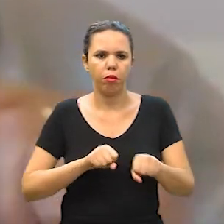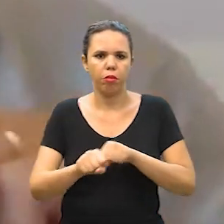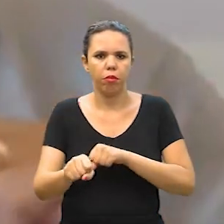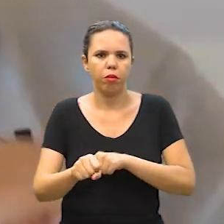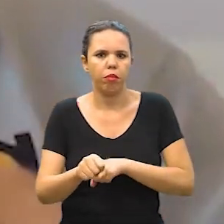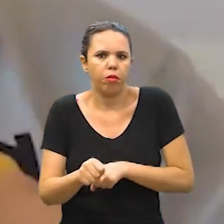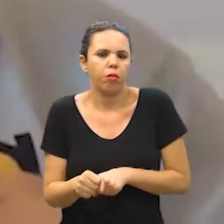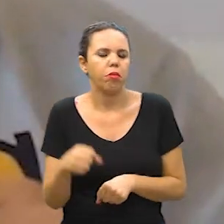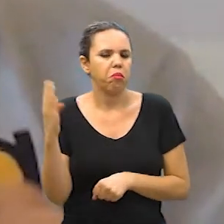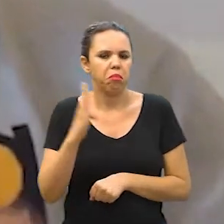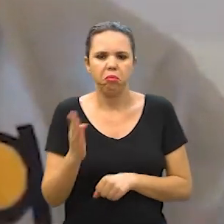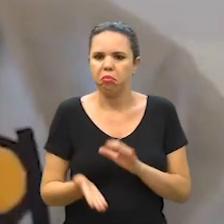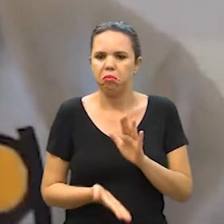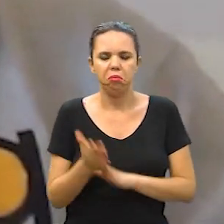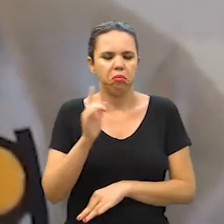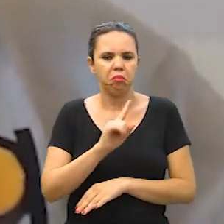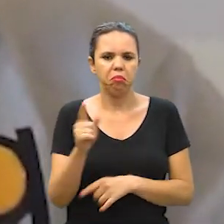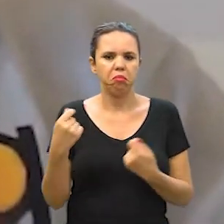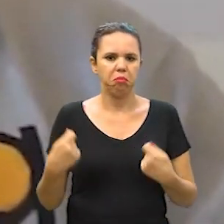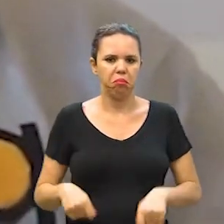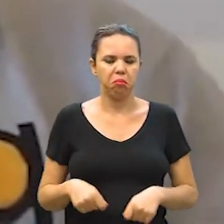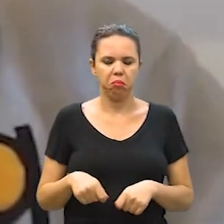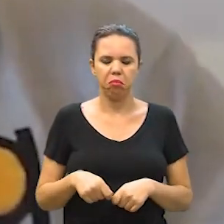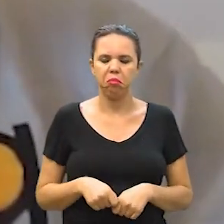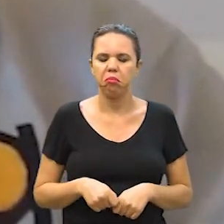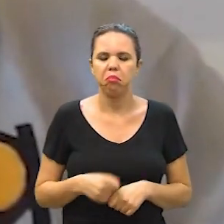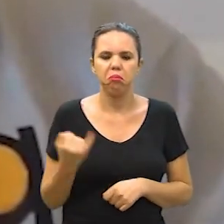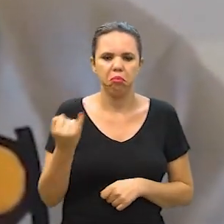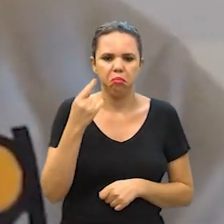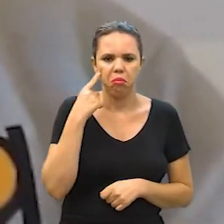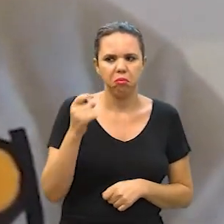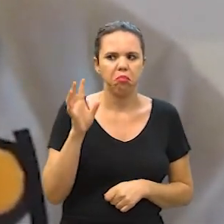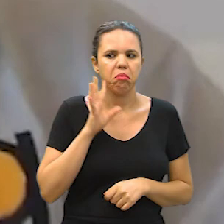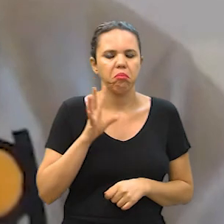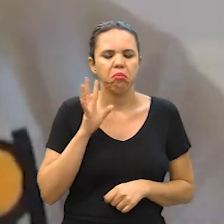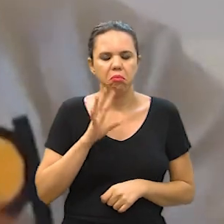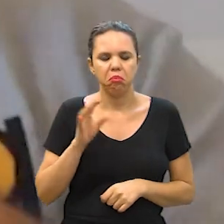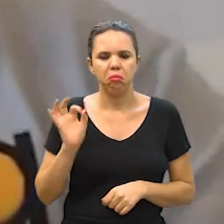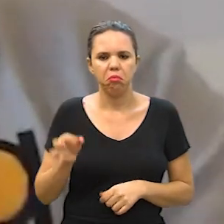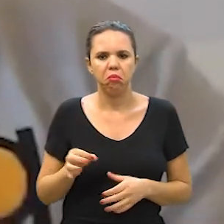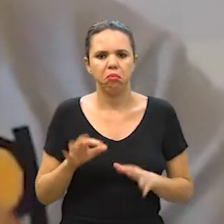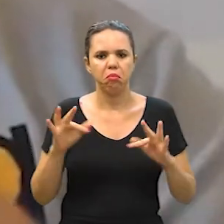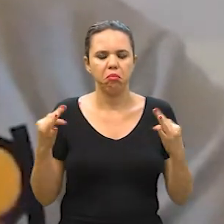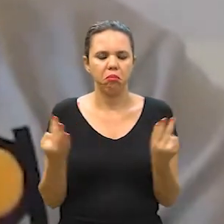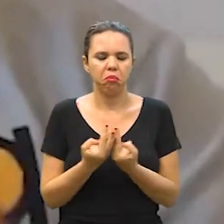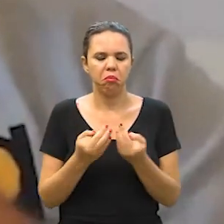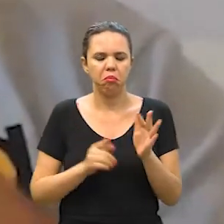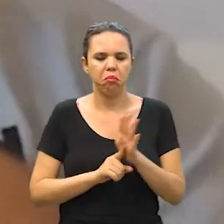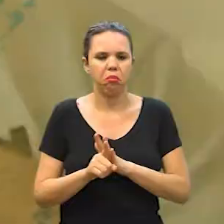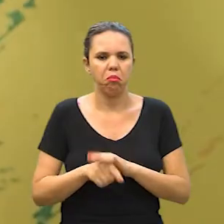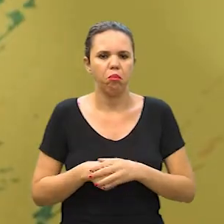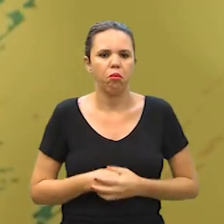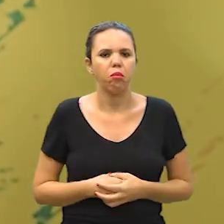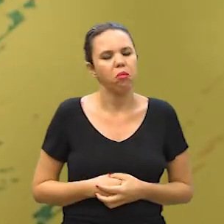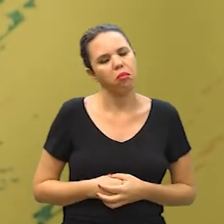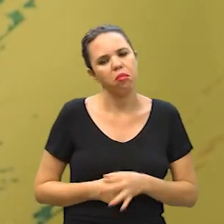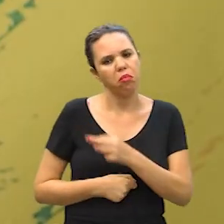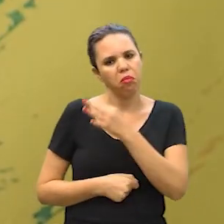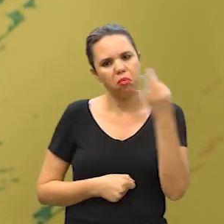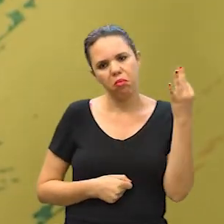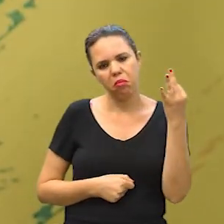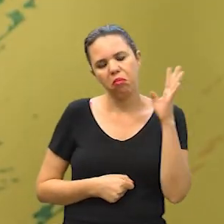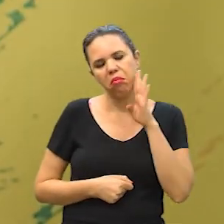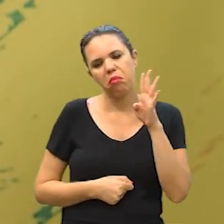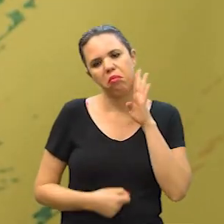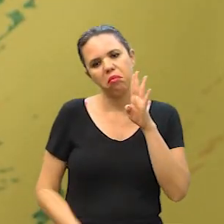sem sair do Brasil. Isso também é uma opção muito interessante que vale a pena os pais pesquisarem. Tá joia,